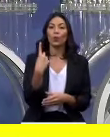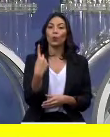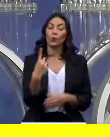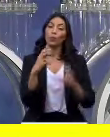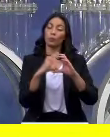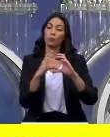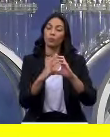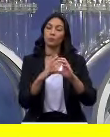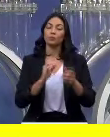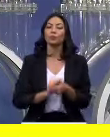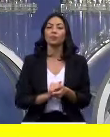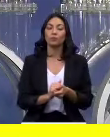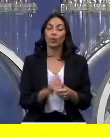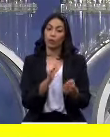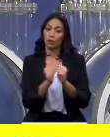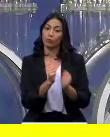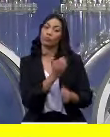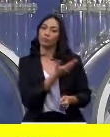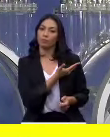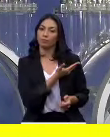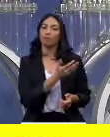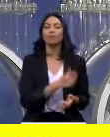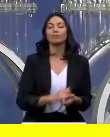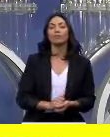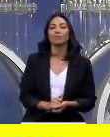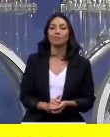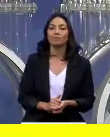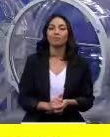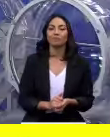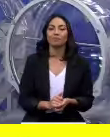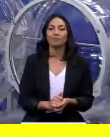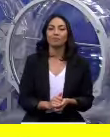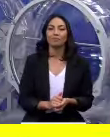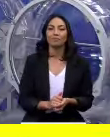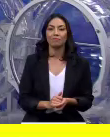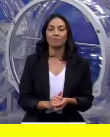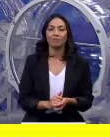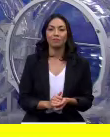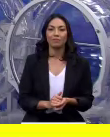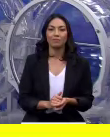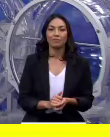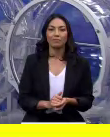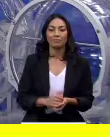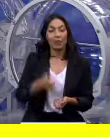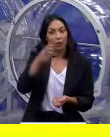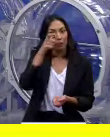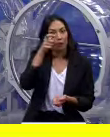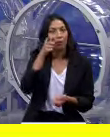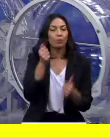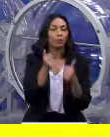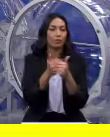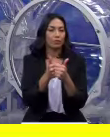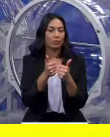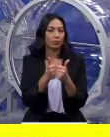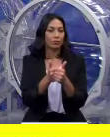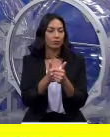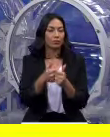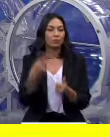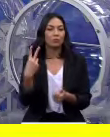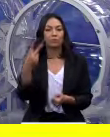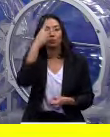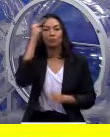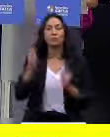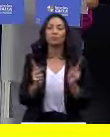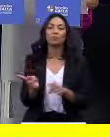uma dezena referente ao time do coração. E para conferir de perto cada detalhe do nosso sorteio, eu conto com a presença de